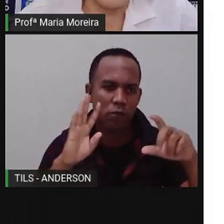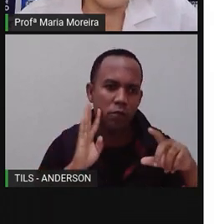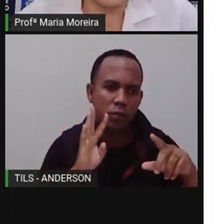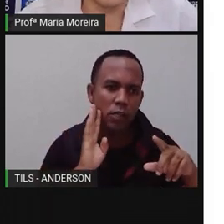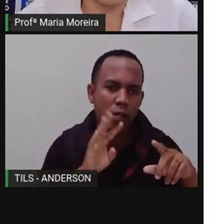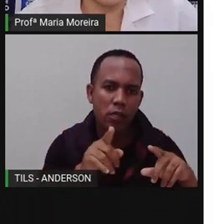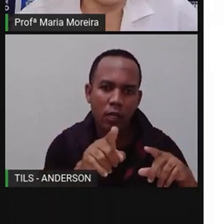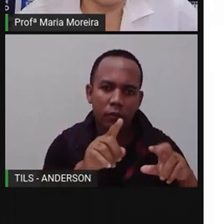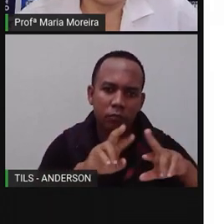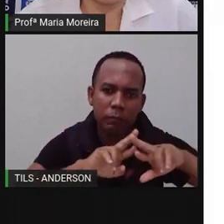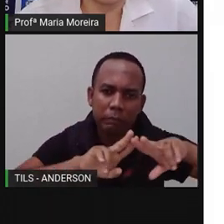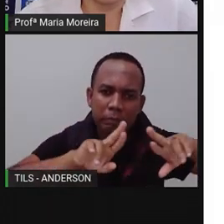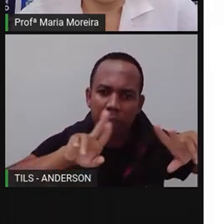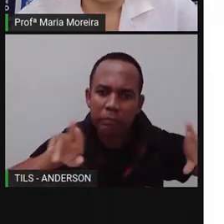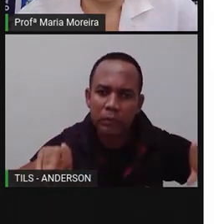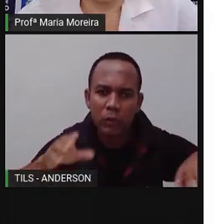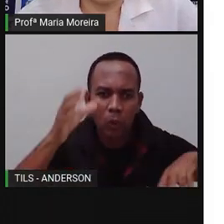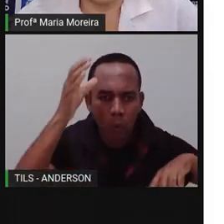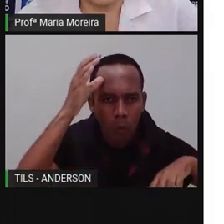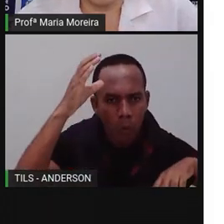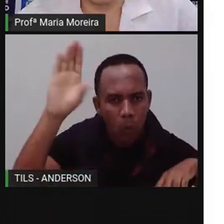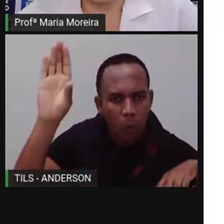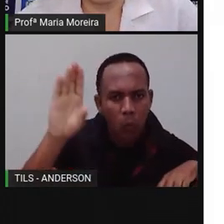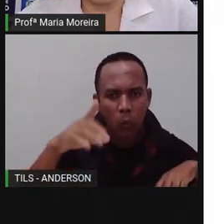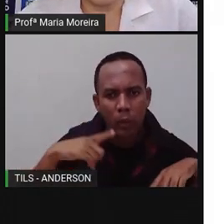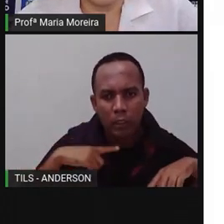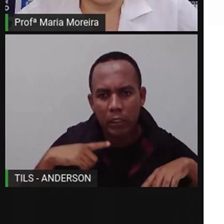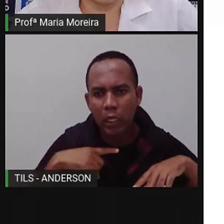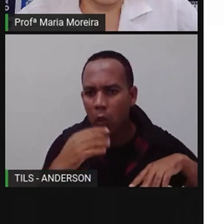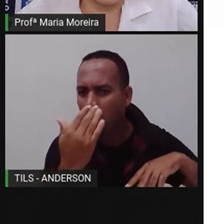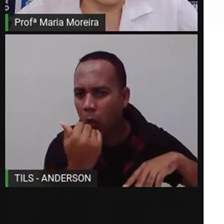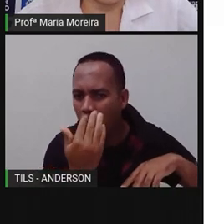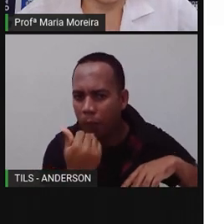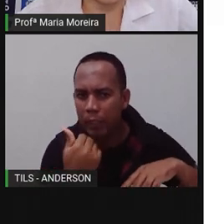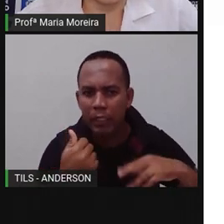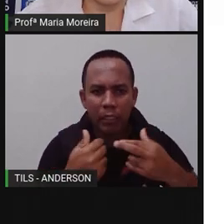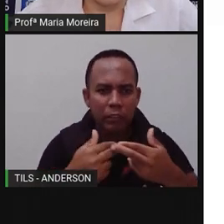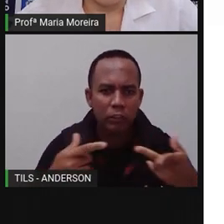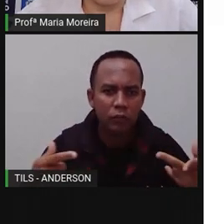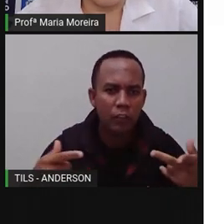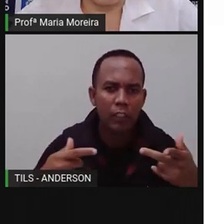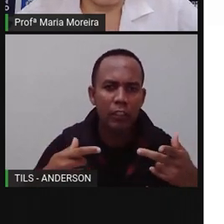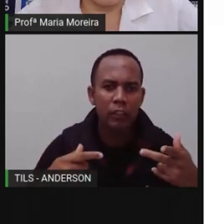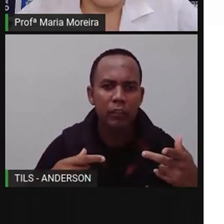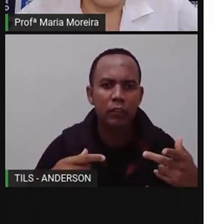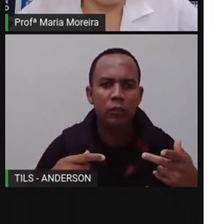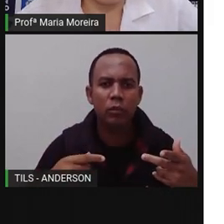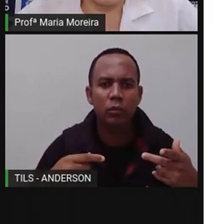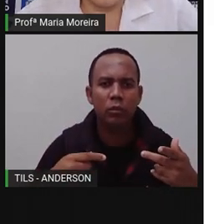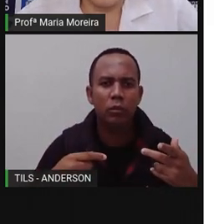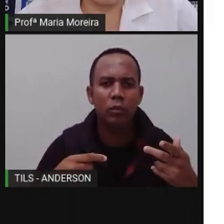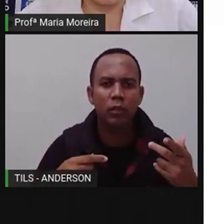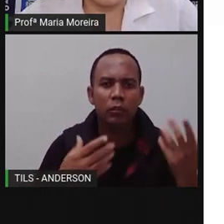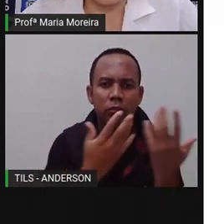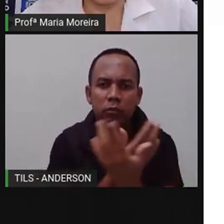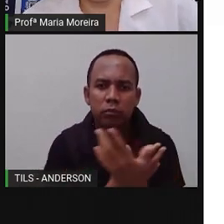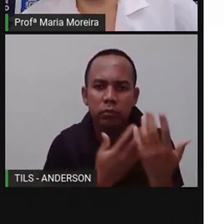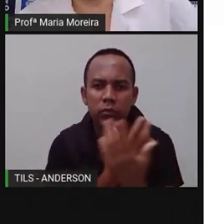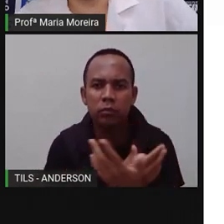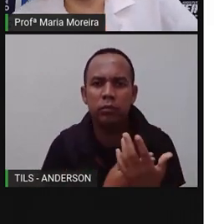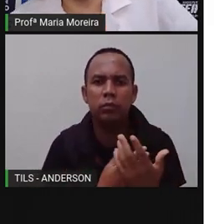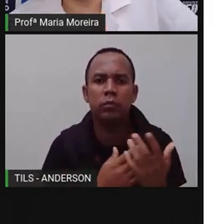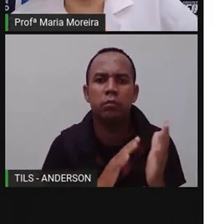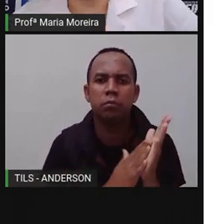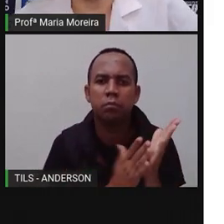várias coisas que são, né, da cultura: o dendê, o fubá, a quitanda, né? O cafuné, o dengo, o